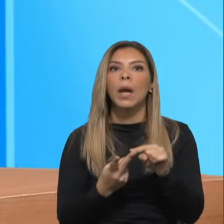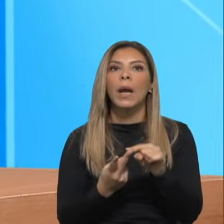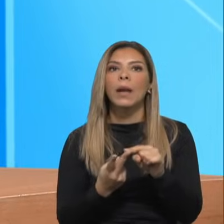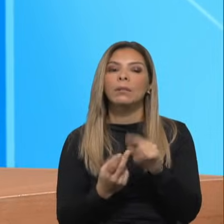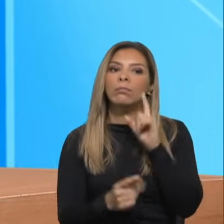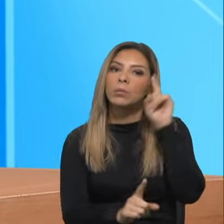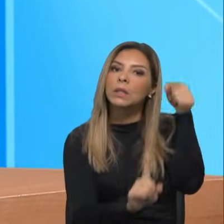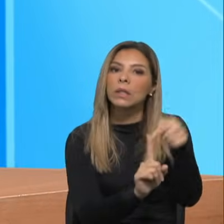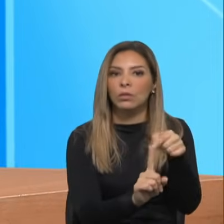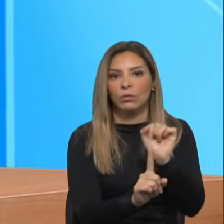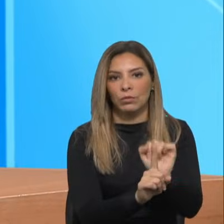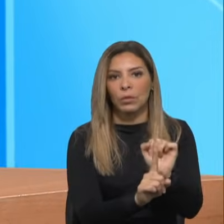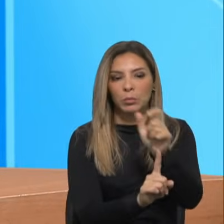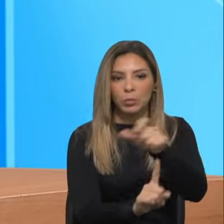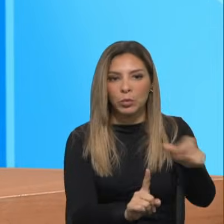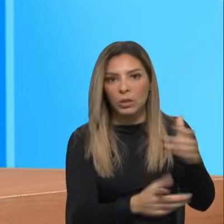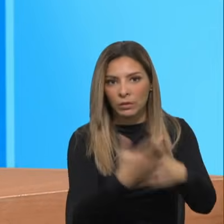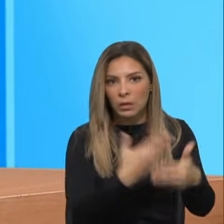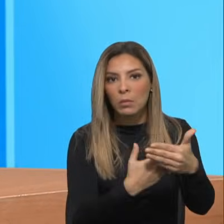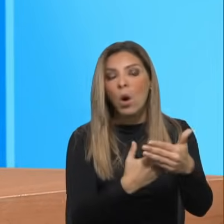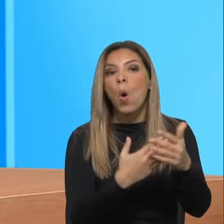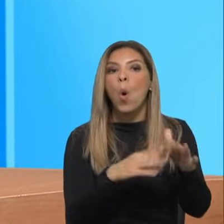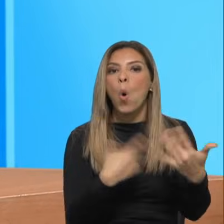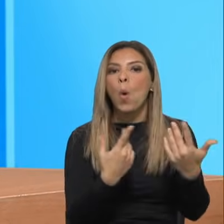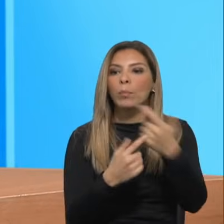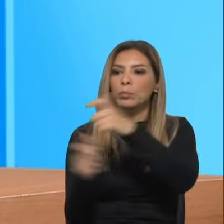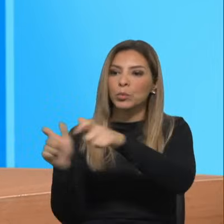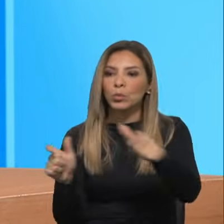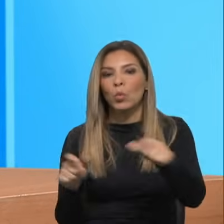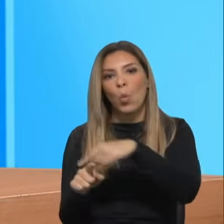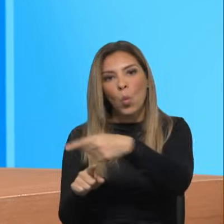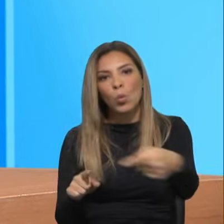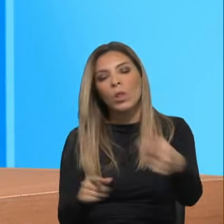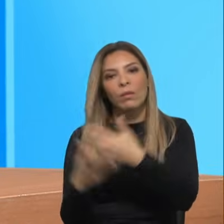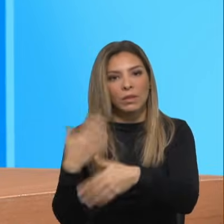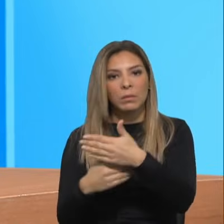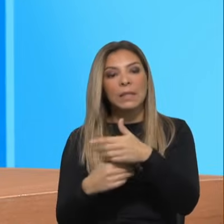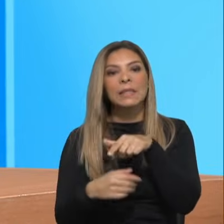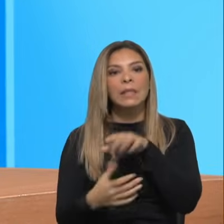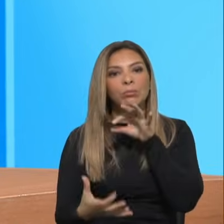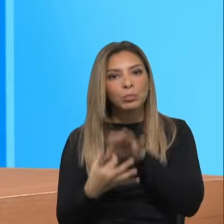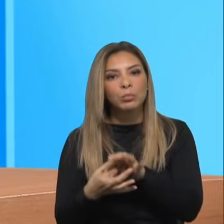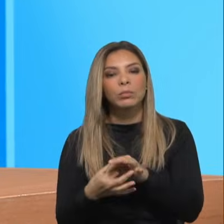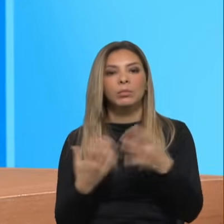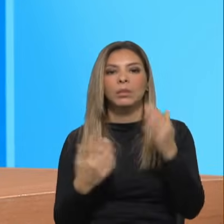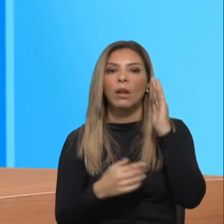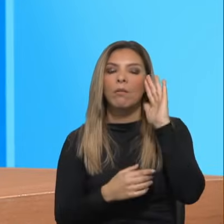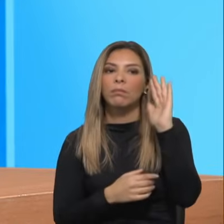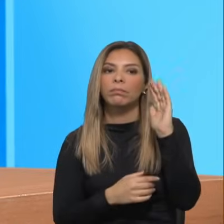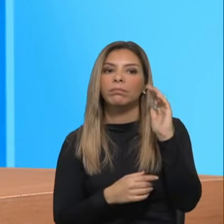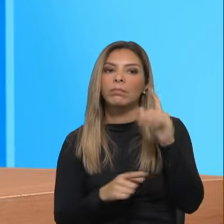para as pessoas com deficiência, mas com as pessoas com deficiência. E por isso este ser espelho, este ser reflexo da